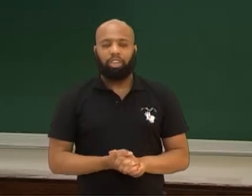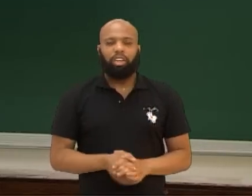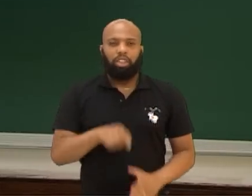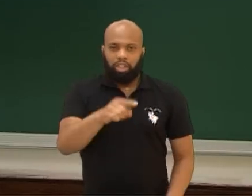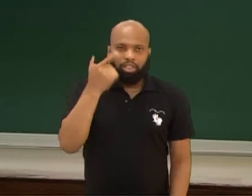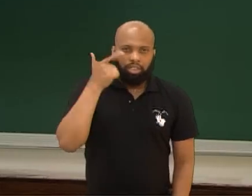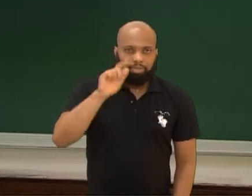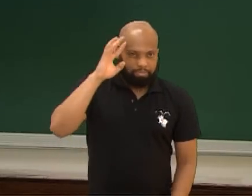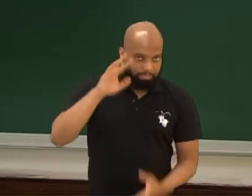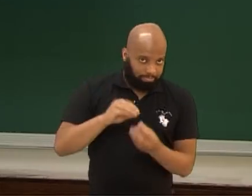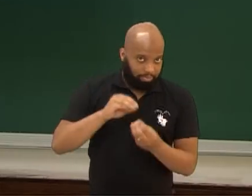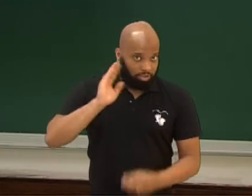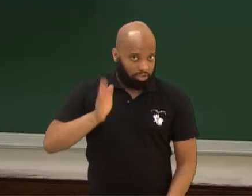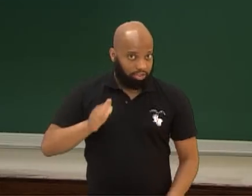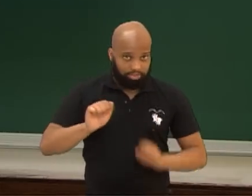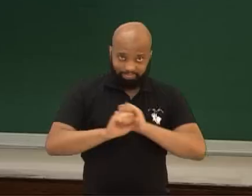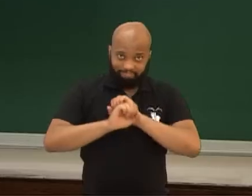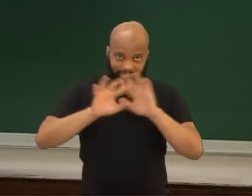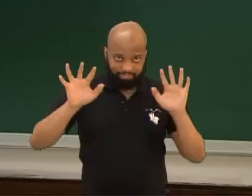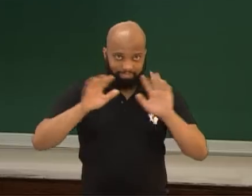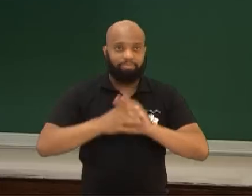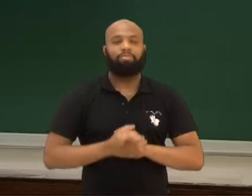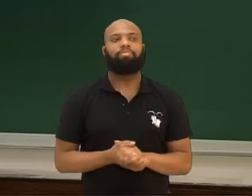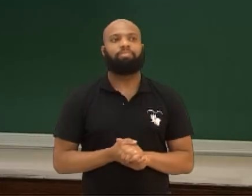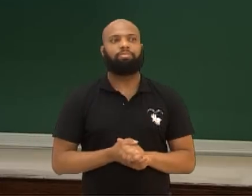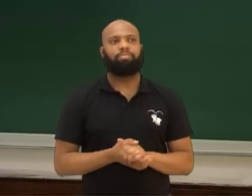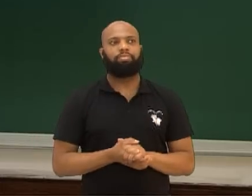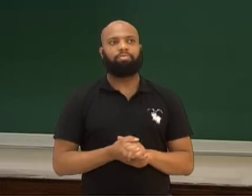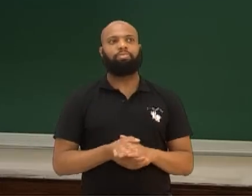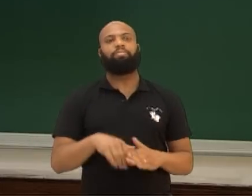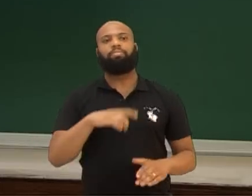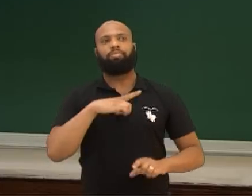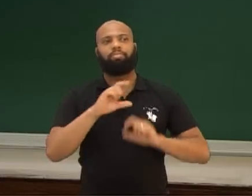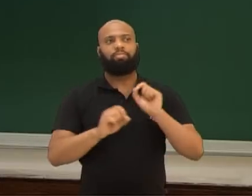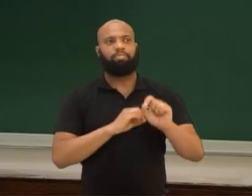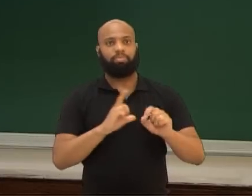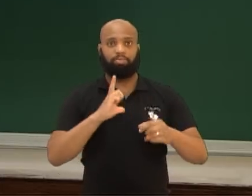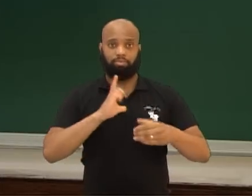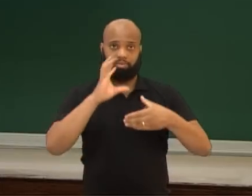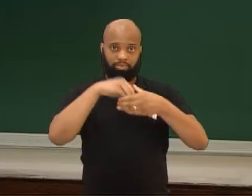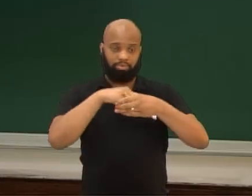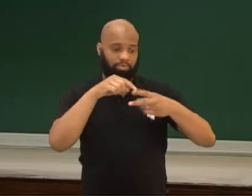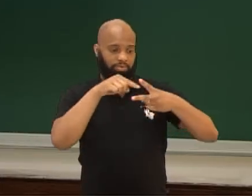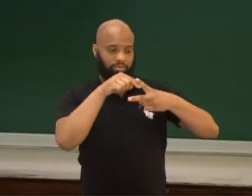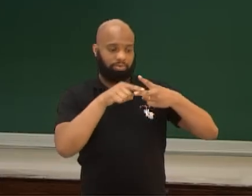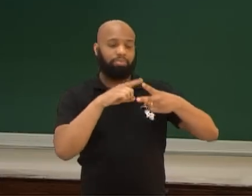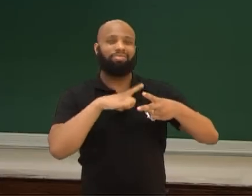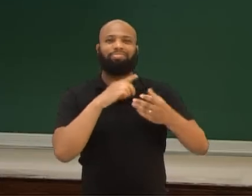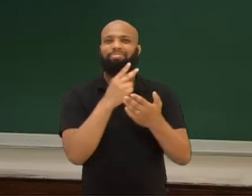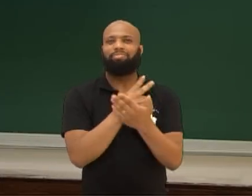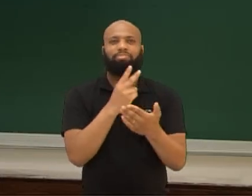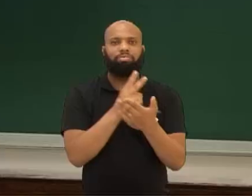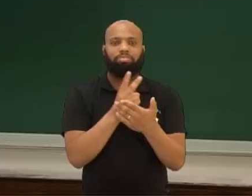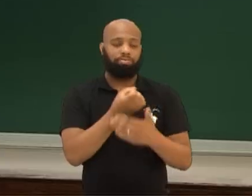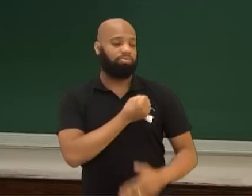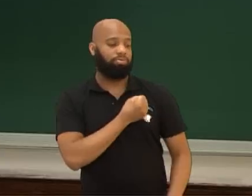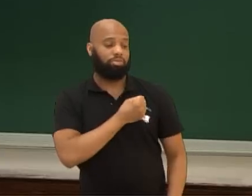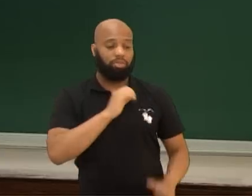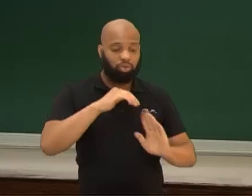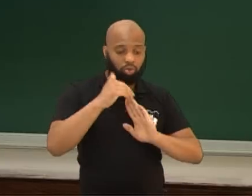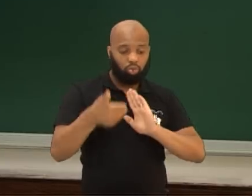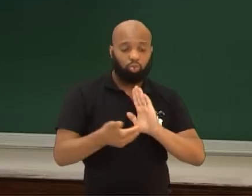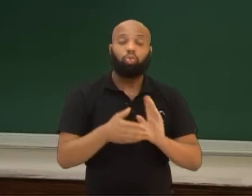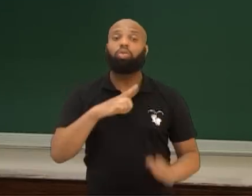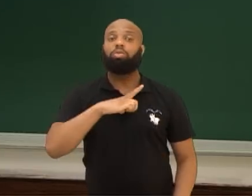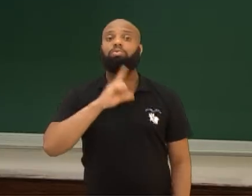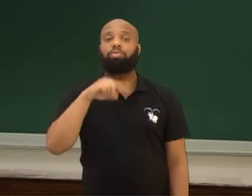Já conseguiram entender? Vamos lá? Os ângulos internos têm a mesma medida. Todos eles